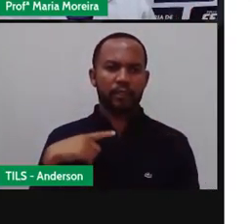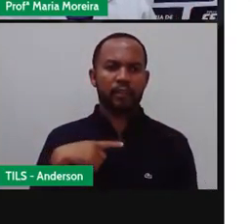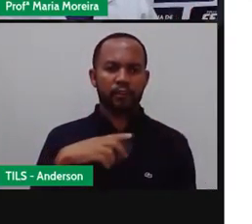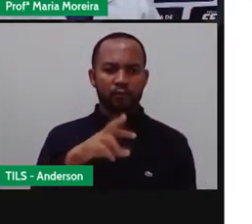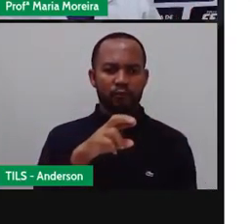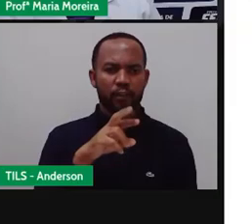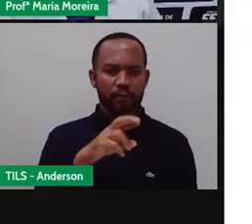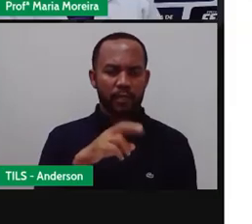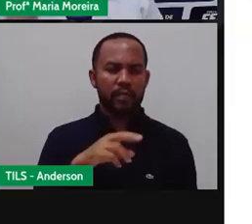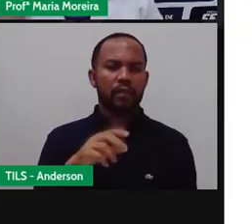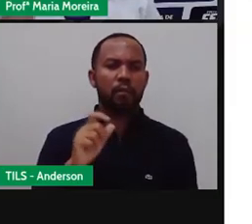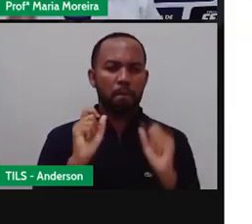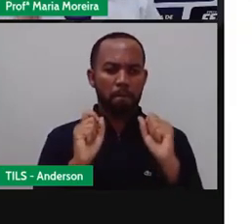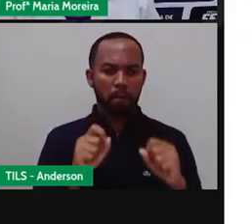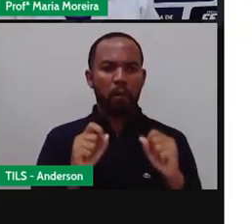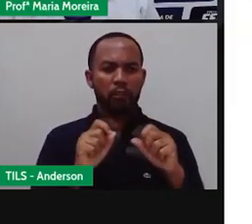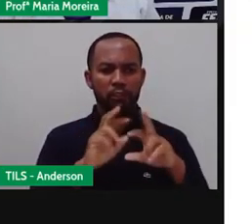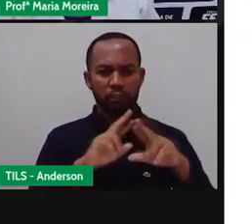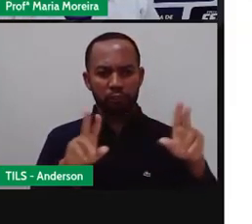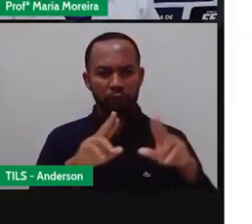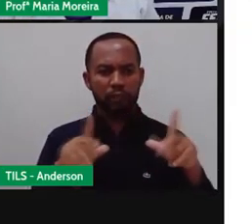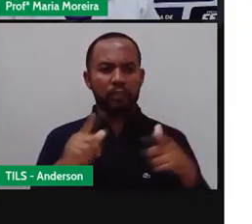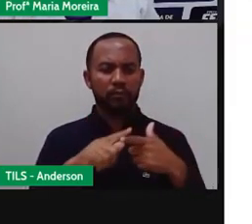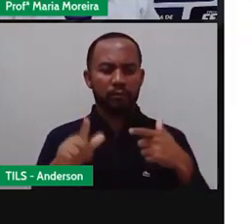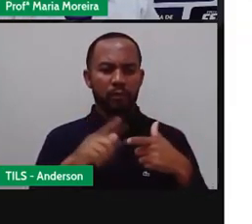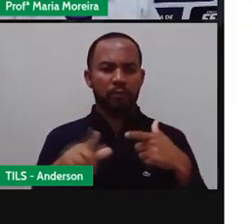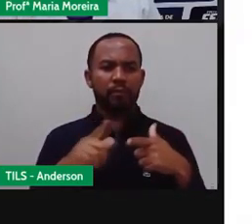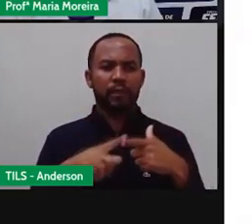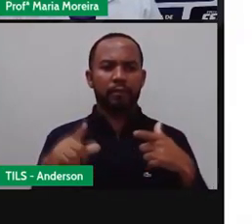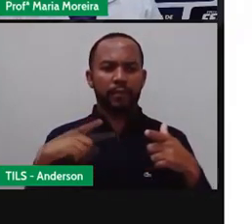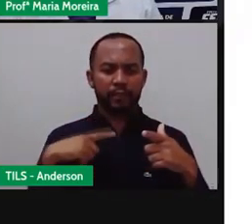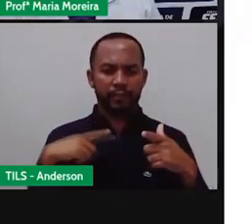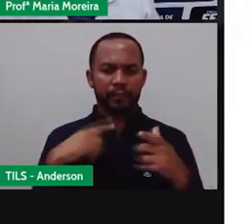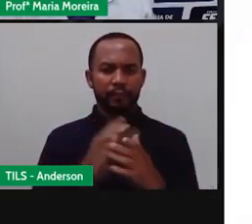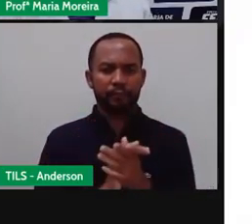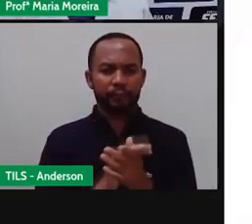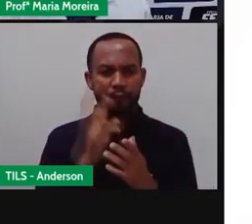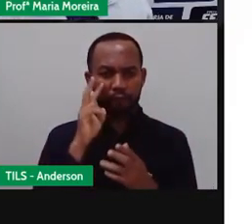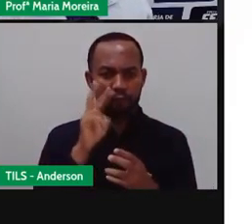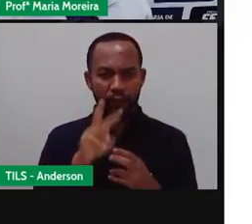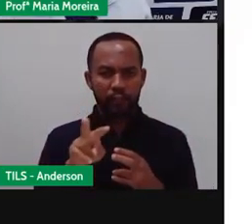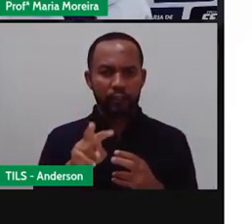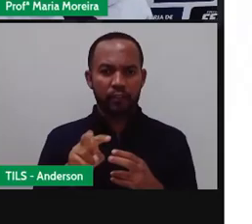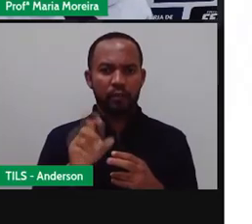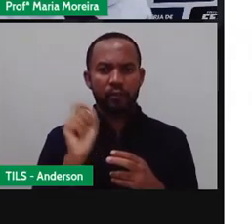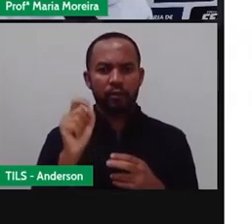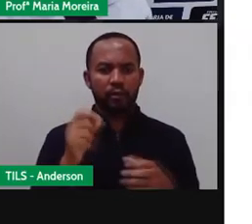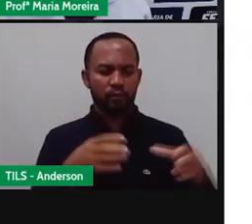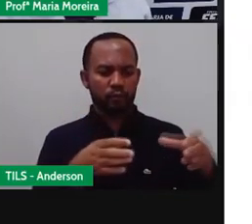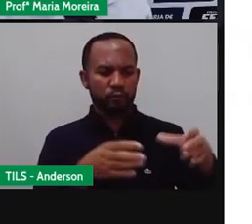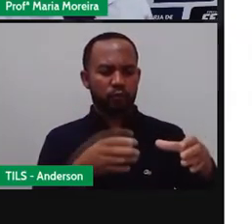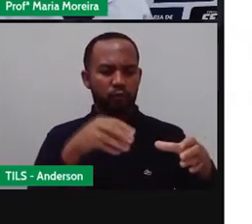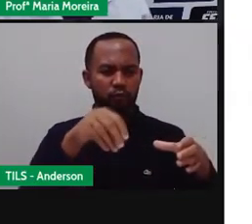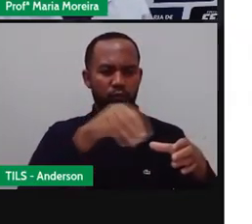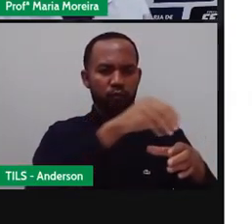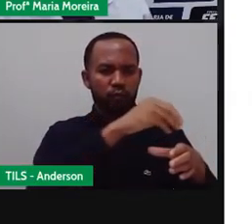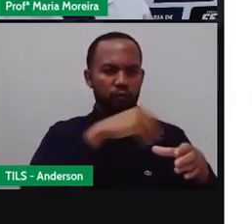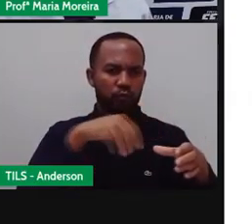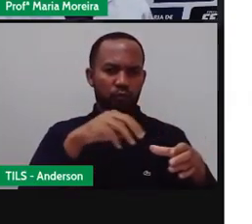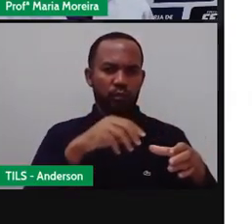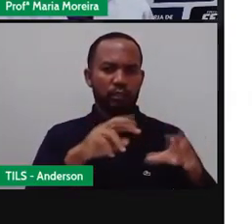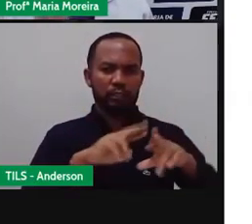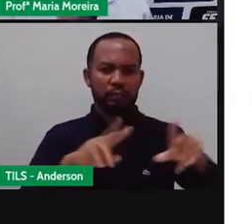E podem trazer diversos prejuízos, pois é. Olha, o formigueiro geralmente é uma coisa incômoda. As